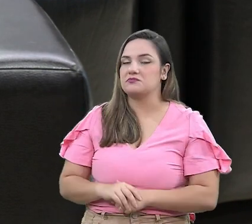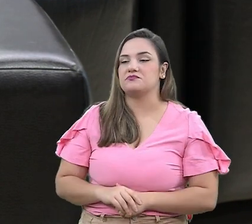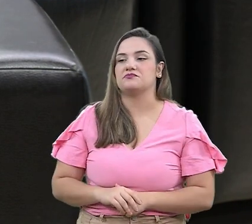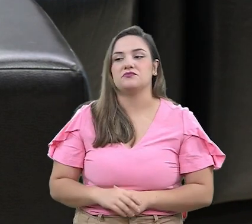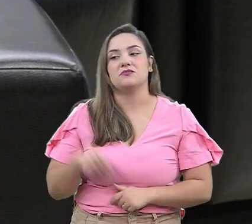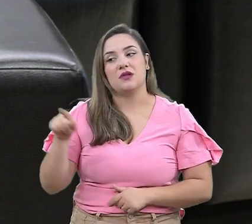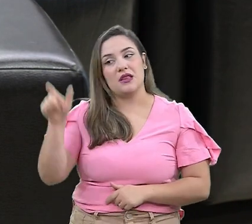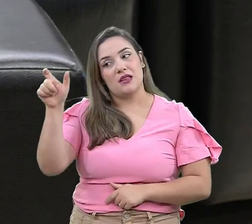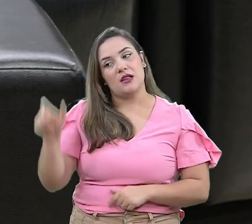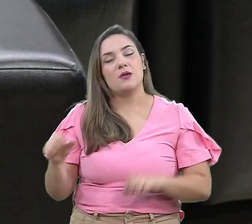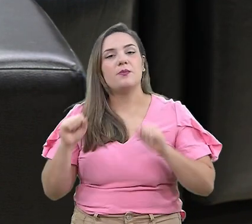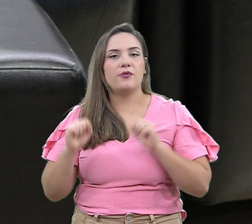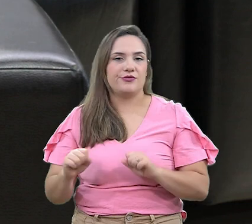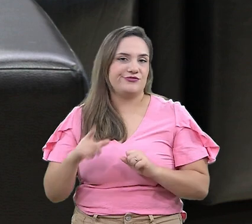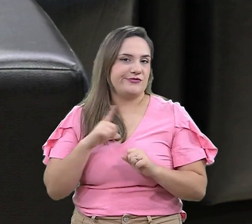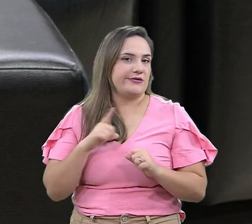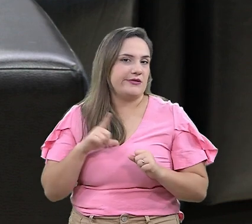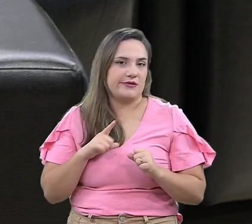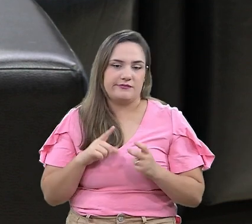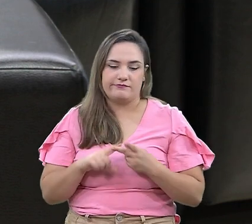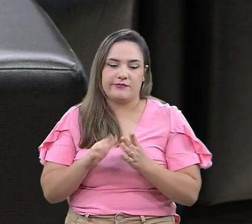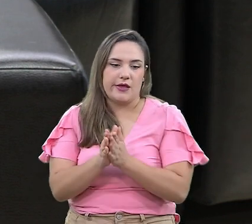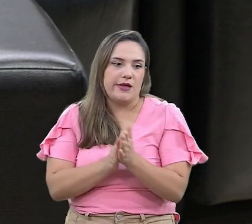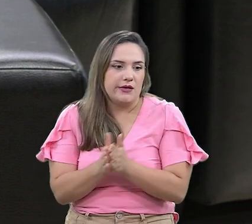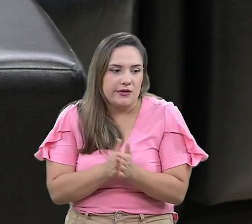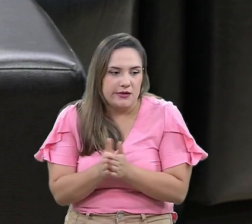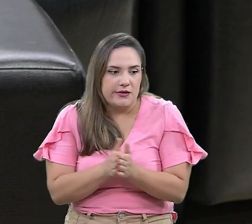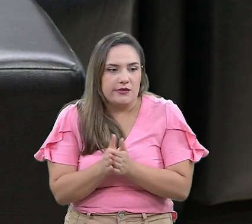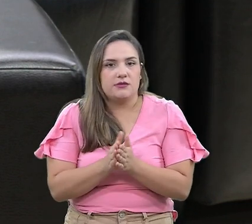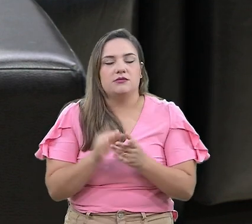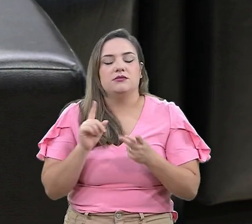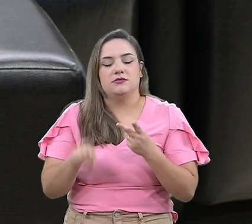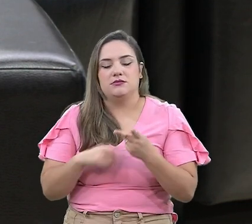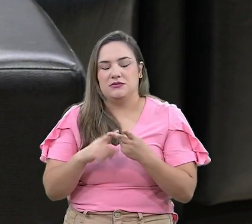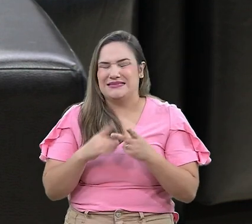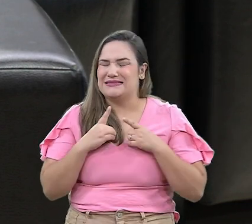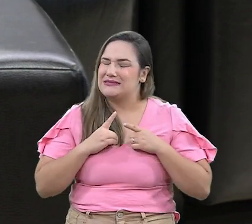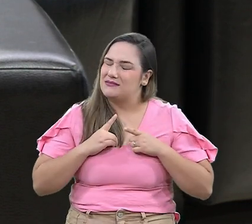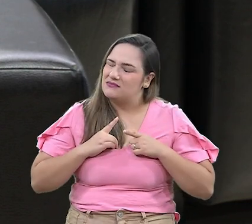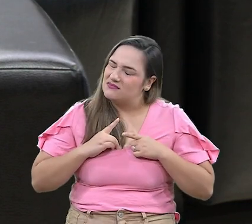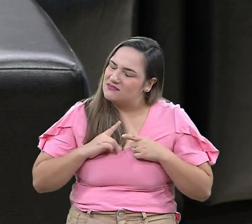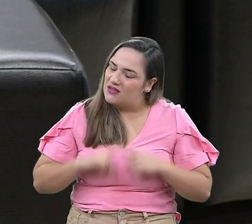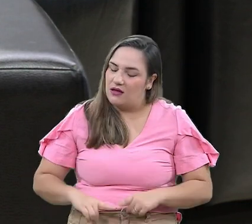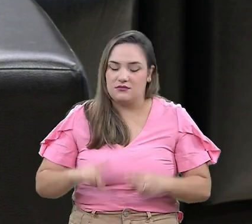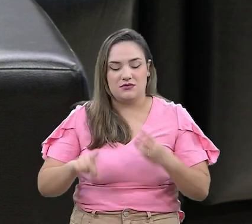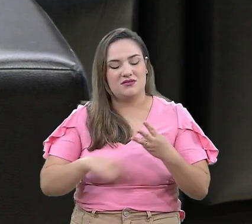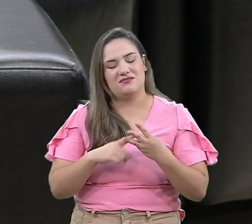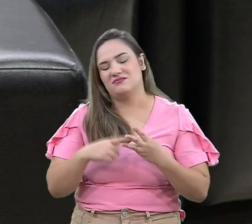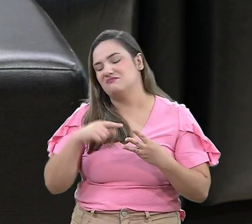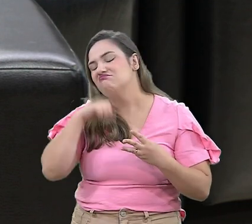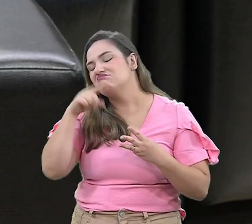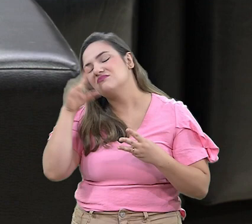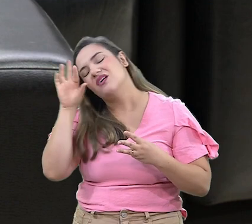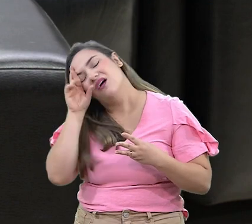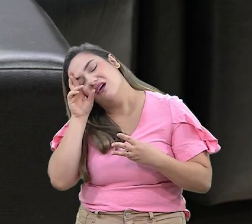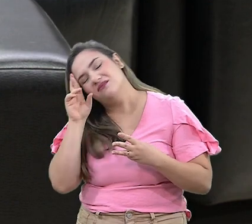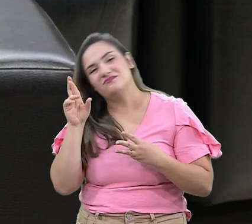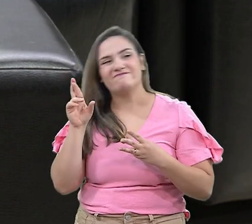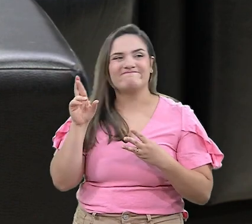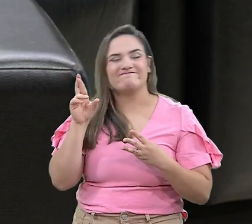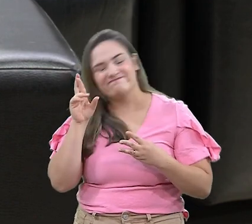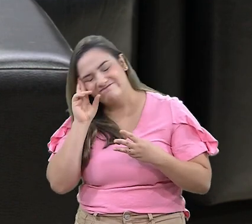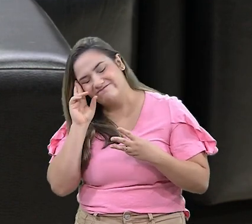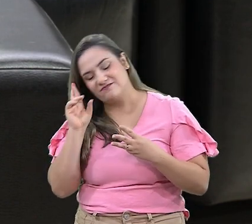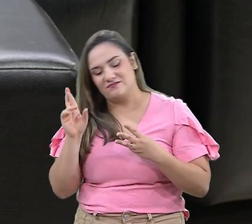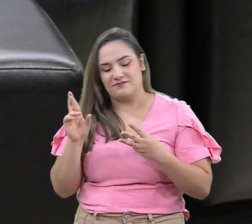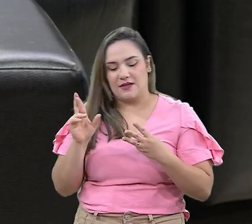pessoa pode apresentar o quê? Quadros de ansiedade, quadros de depressão, insônia,